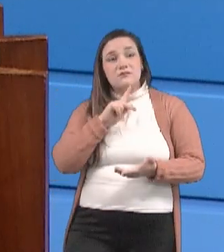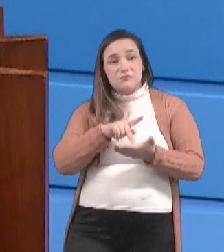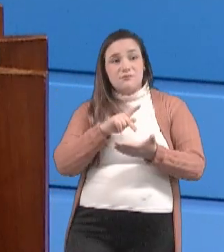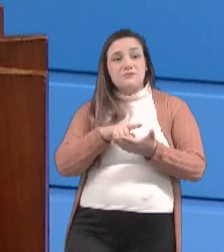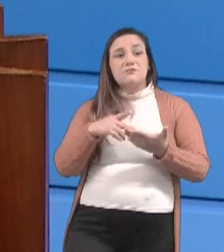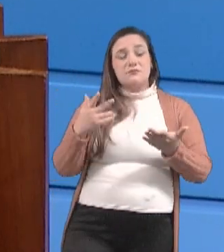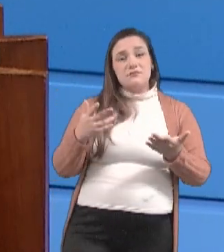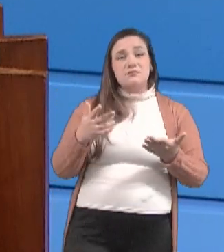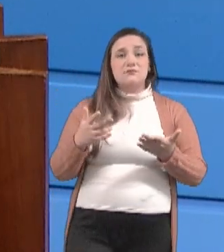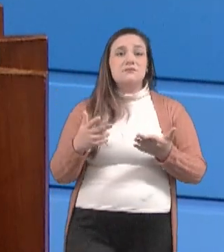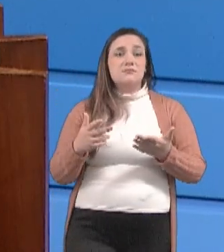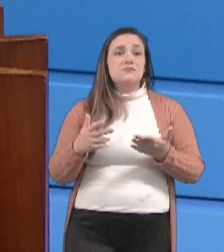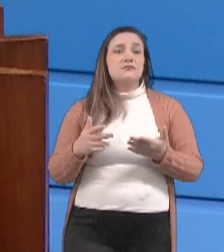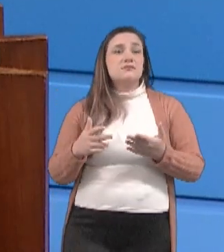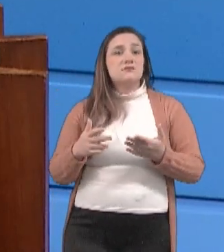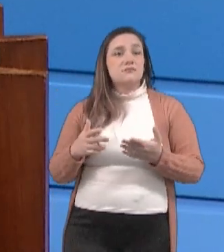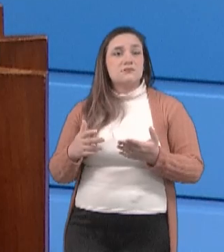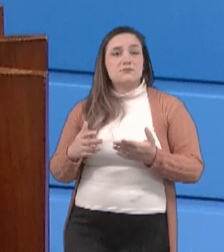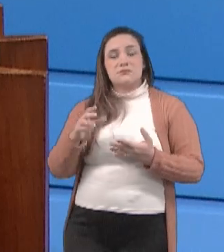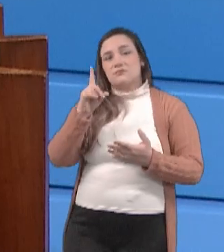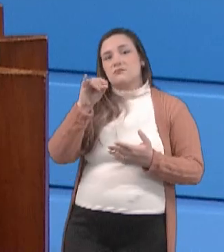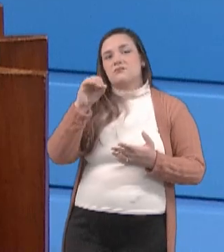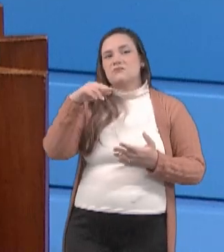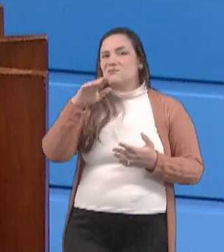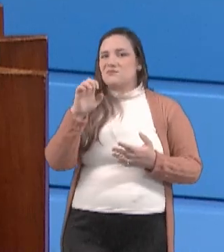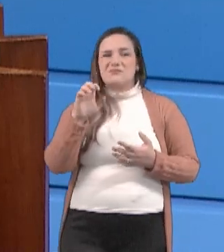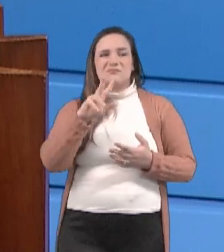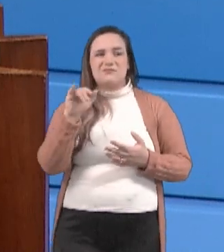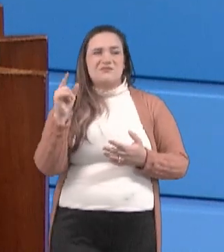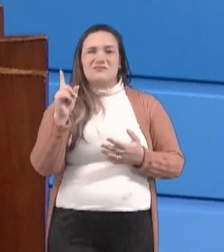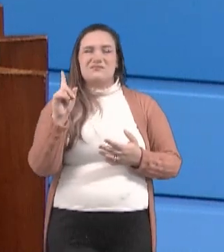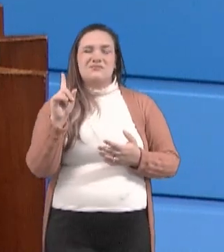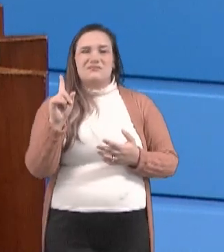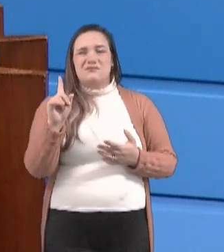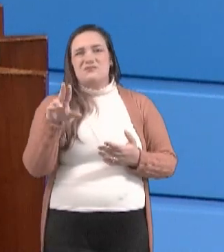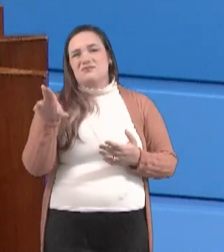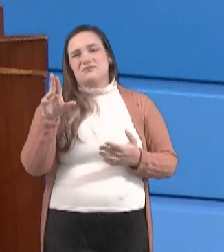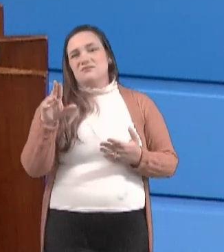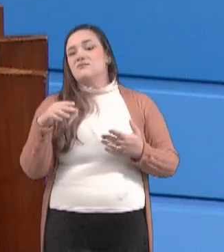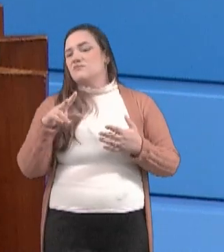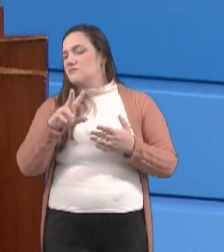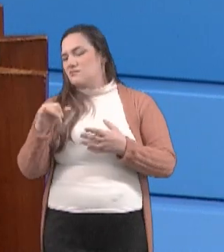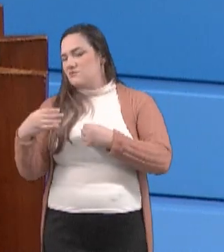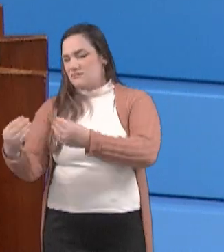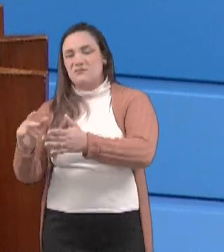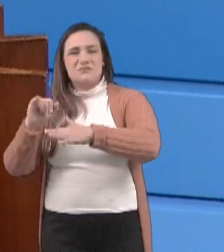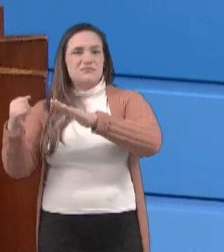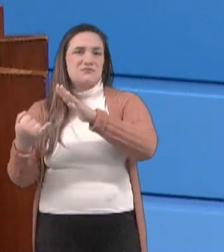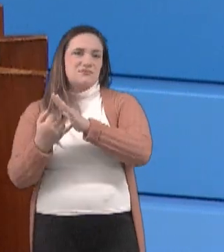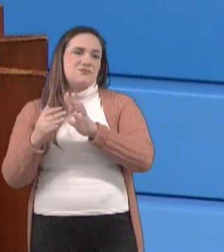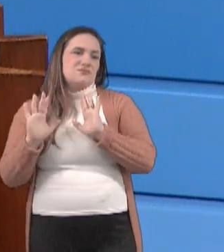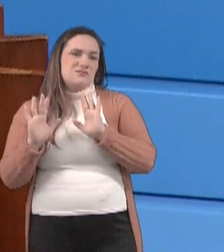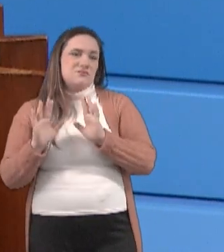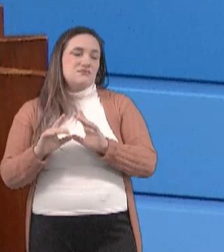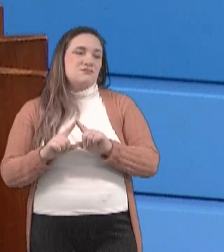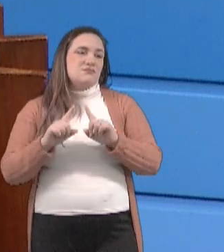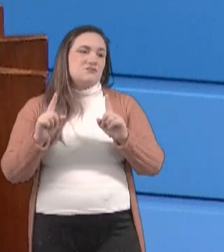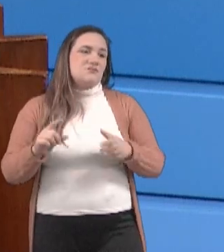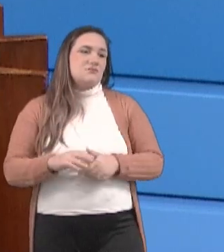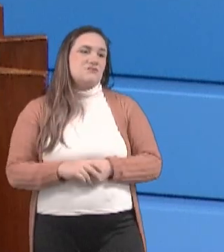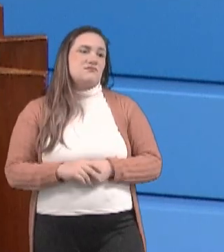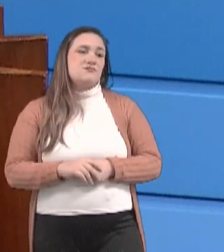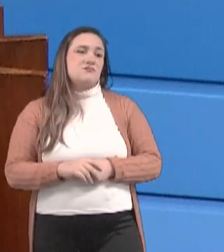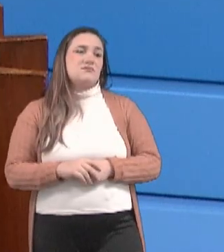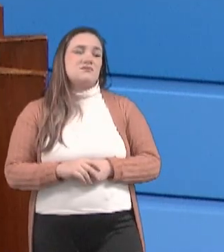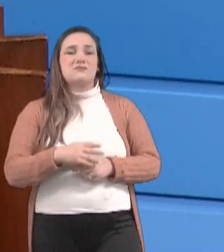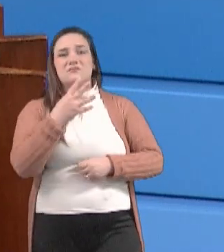transitar em julgado, tenho certeza que a Dione poderá distribuir esse dinheiro para uma entidade, alguma coisa. A condenação, ser condenado